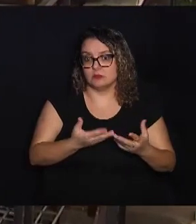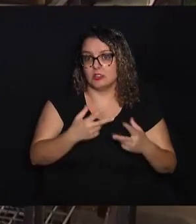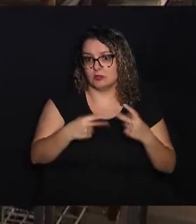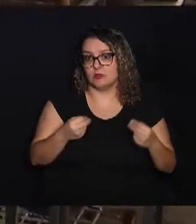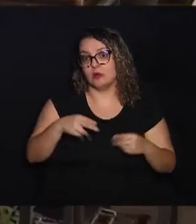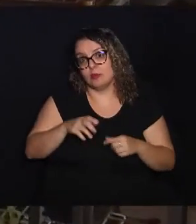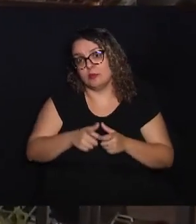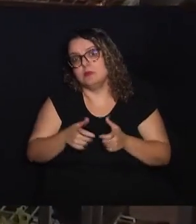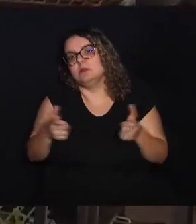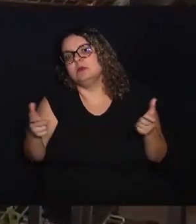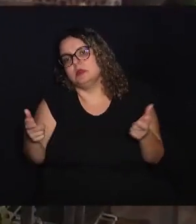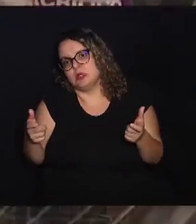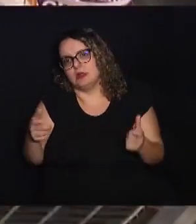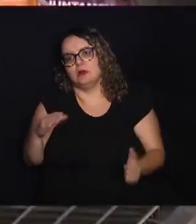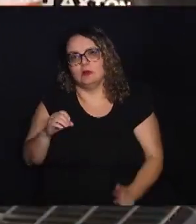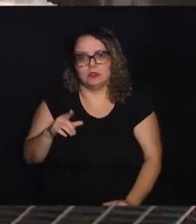coleção.